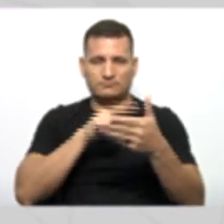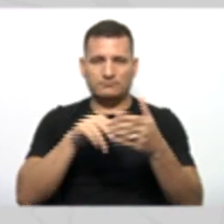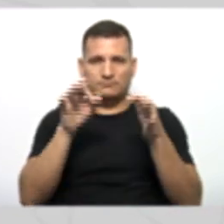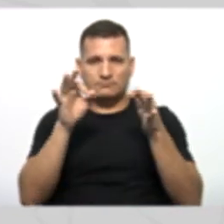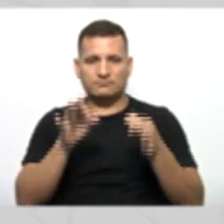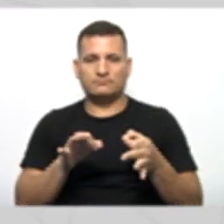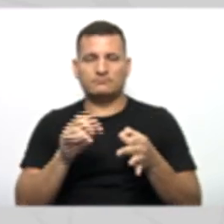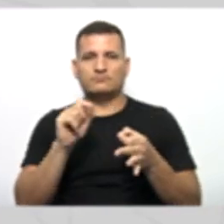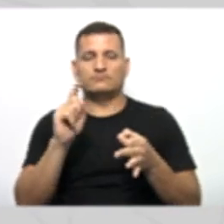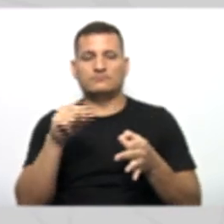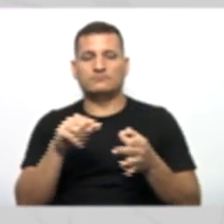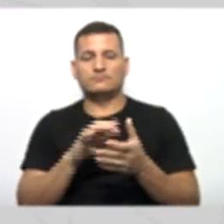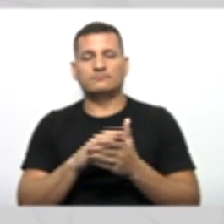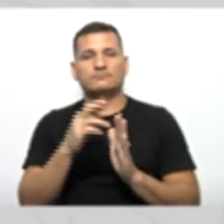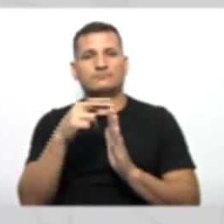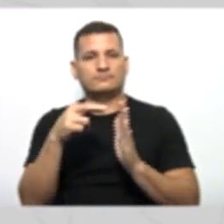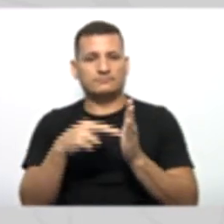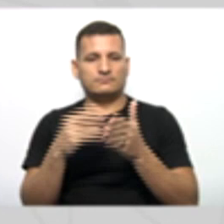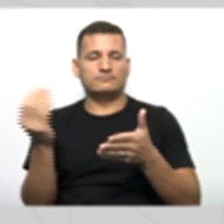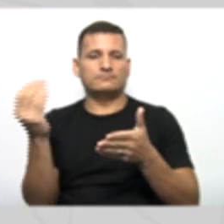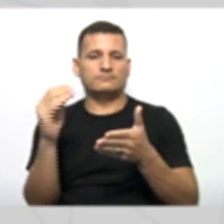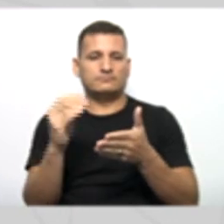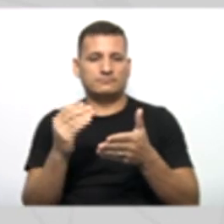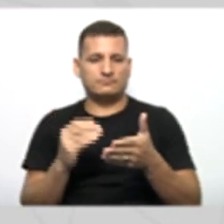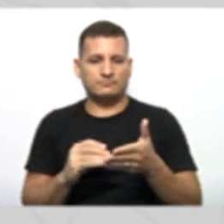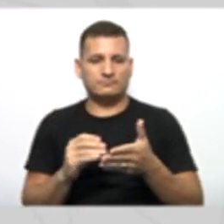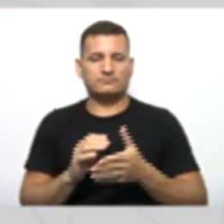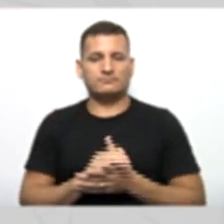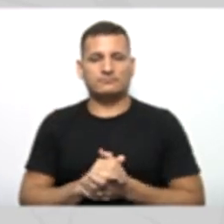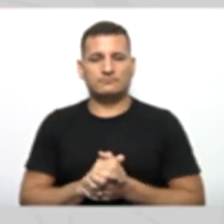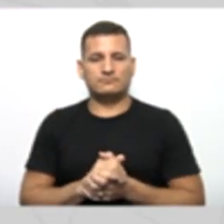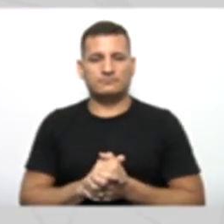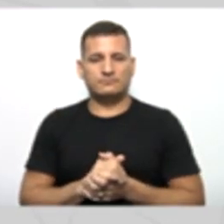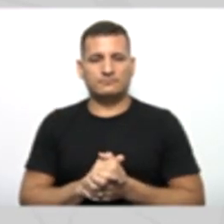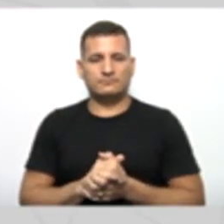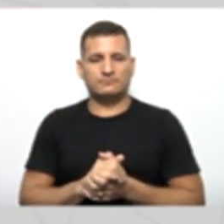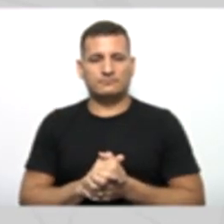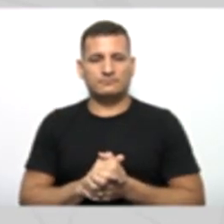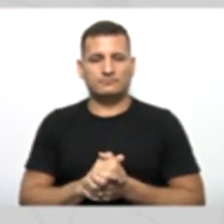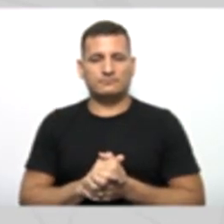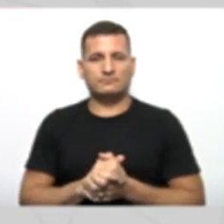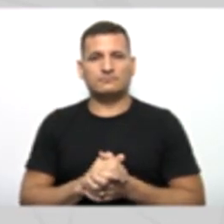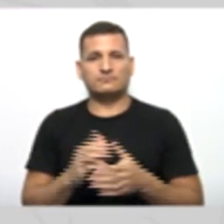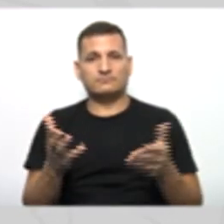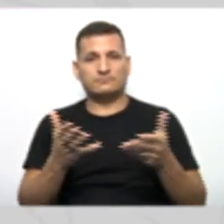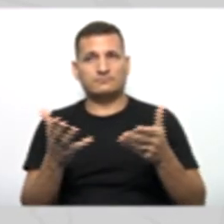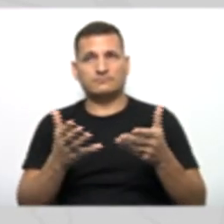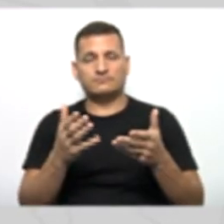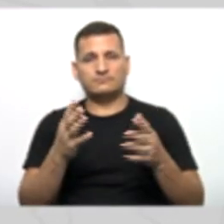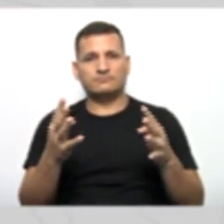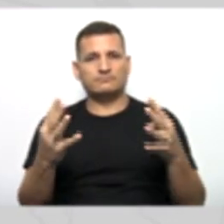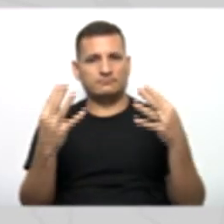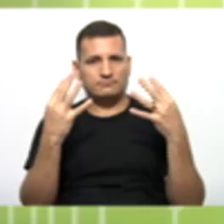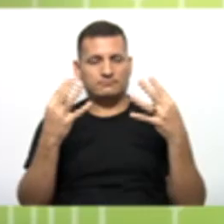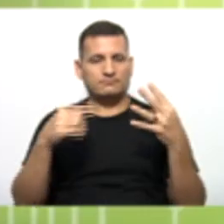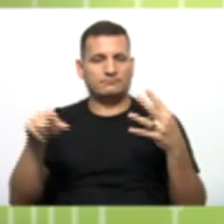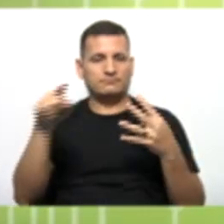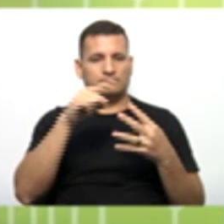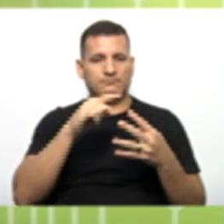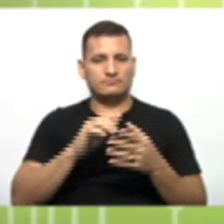é levantamento de requisitos. Gente, ó, eu chamo a atenção para vocês agora aqui, ó. Então, assim,